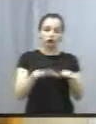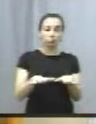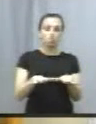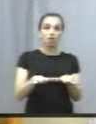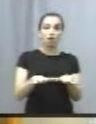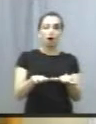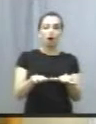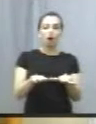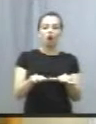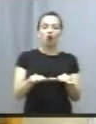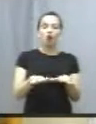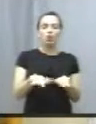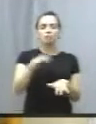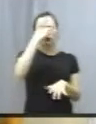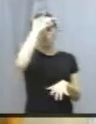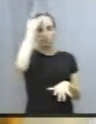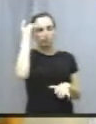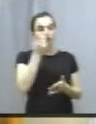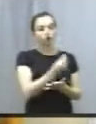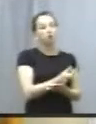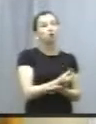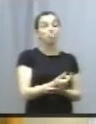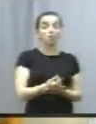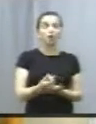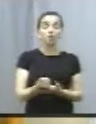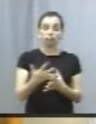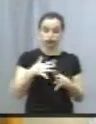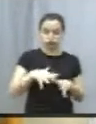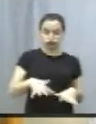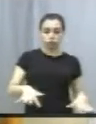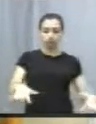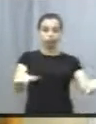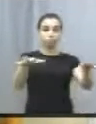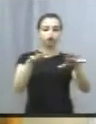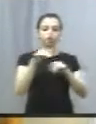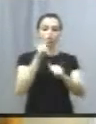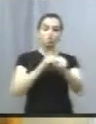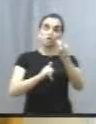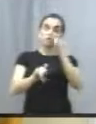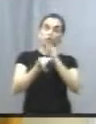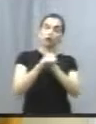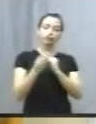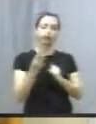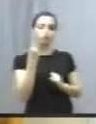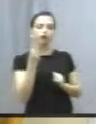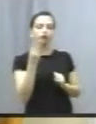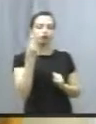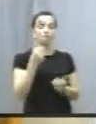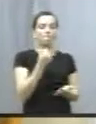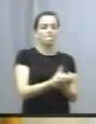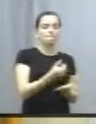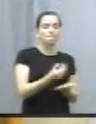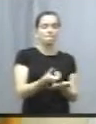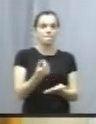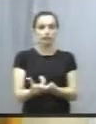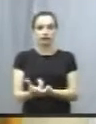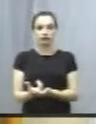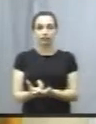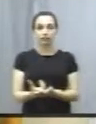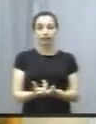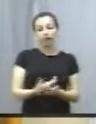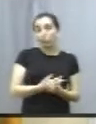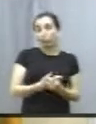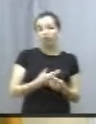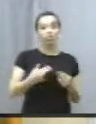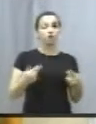financiados, por ocupação de sites na internet também pagos e financiados, coisas